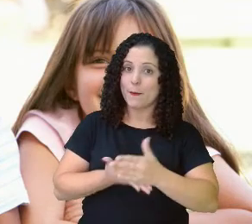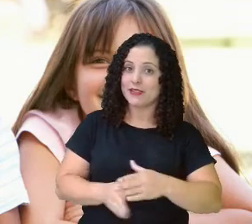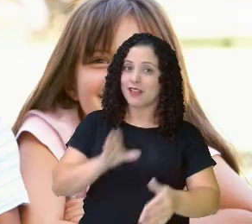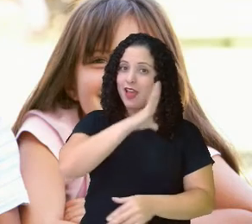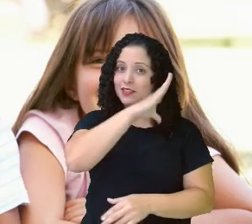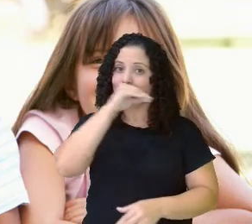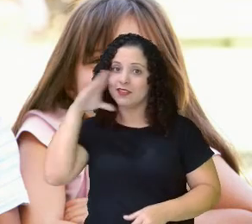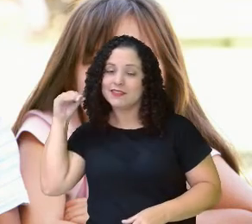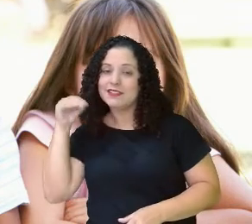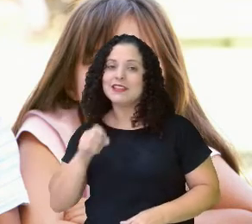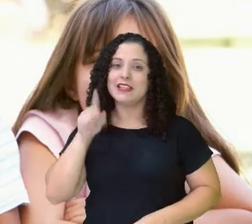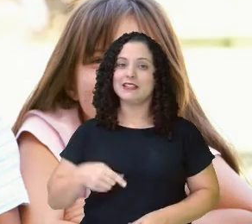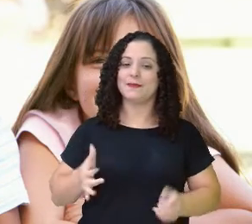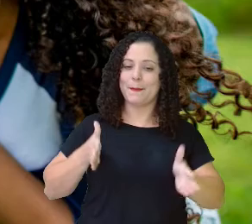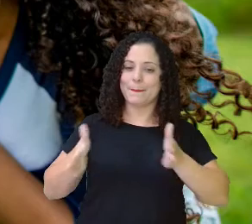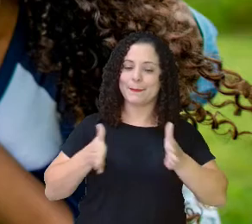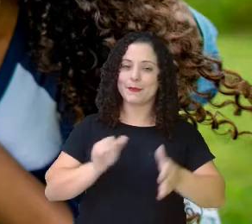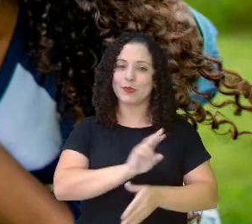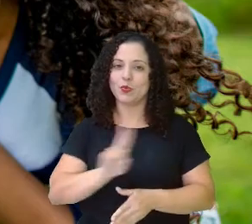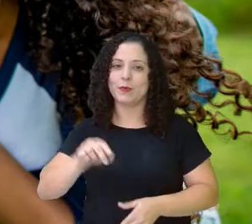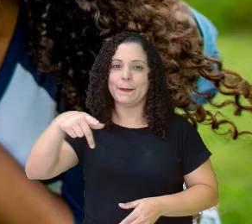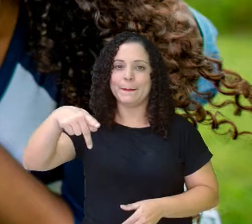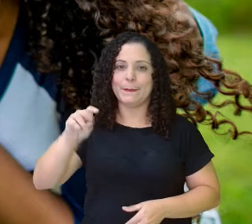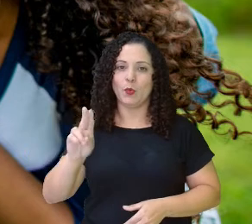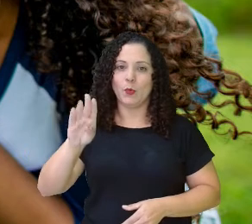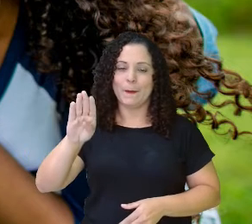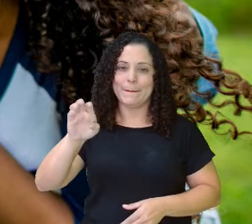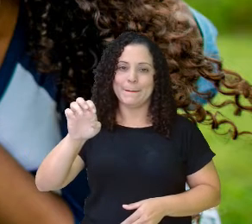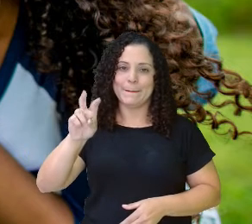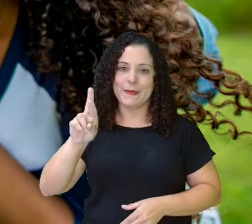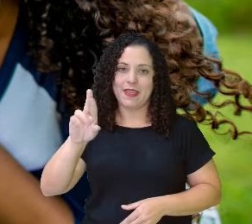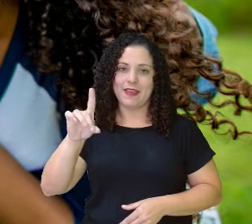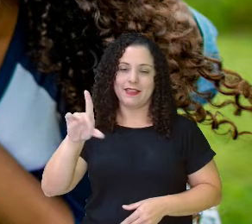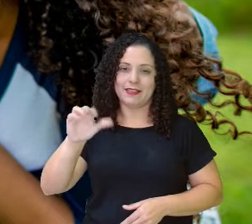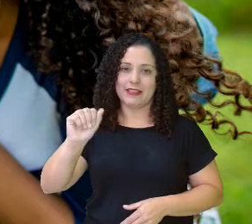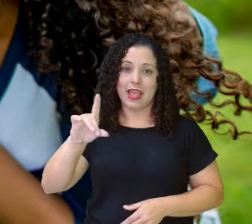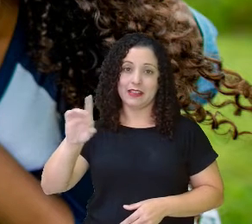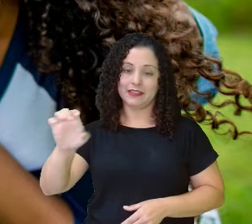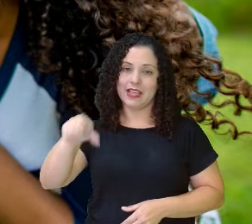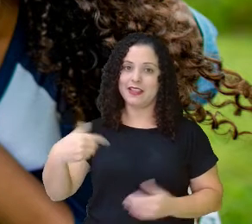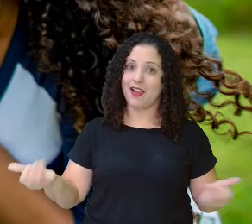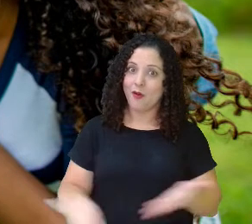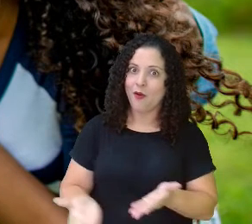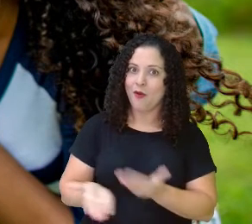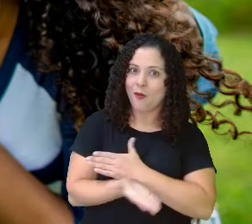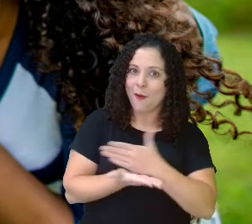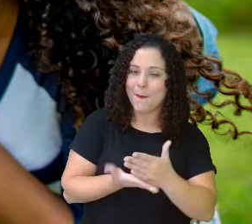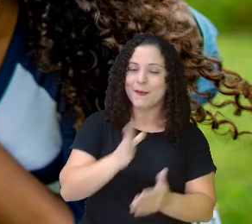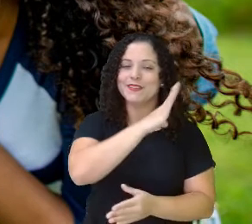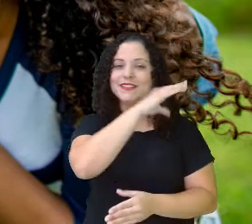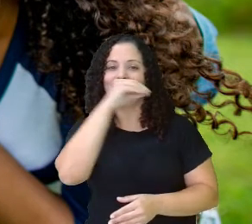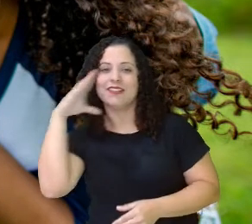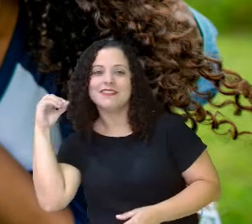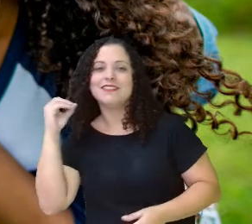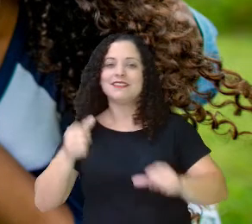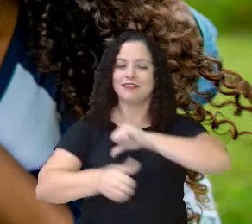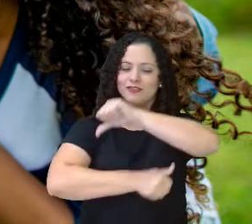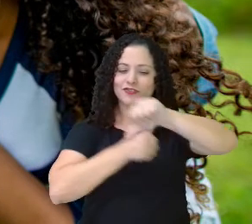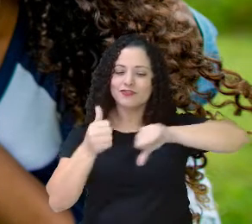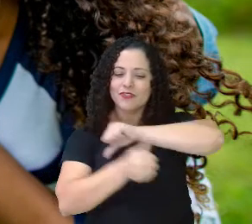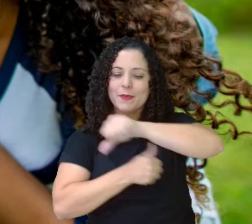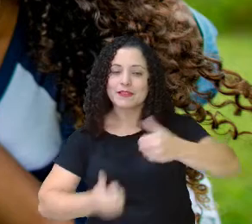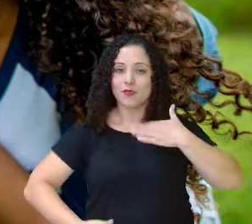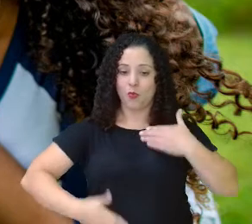a puberdade, tá, gente? E aí a fase seguinte é a adolescência, e é uma fase de grande transformação social